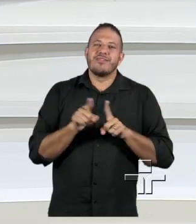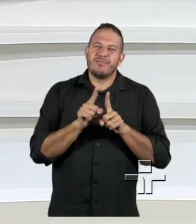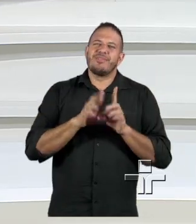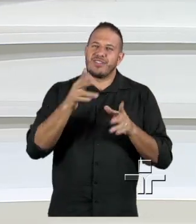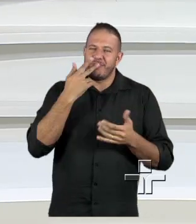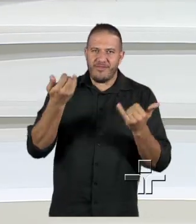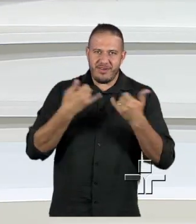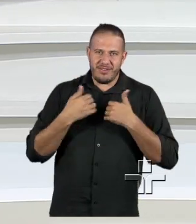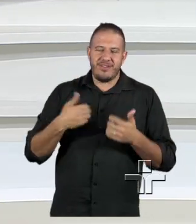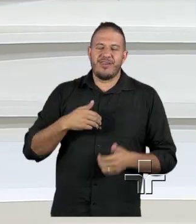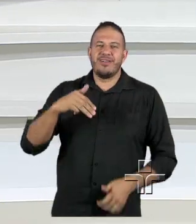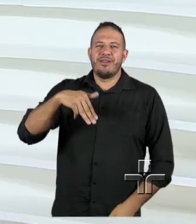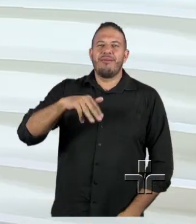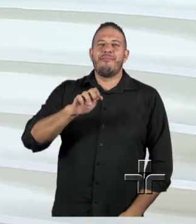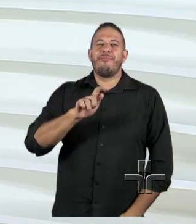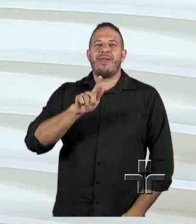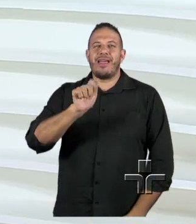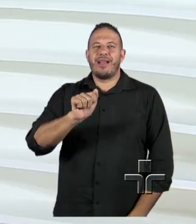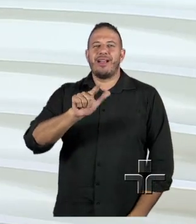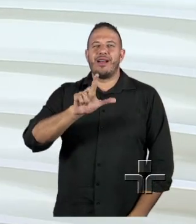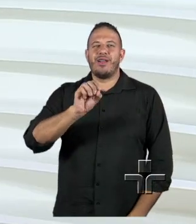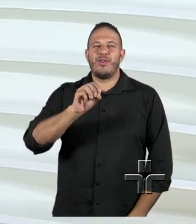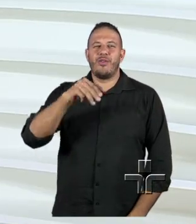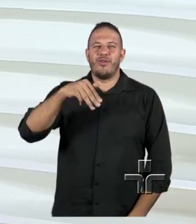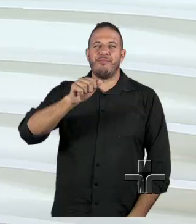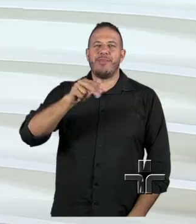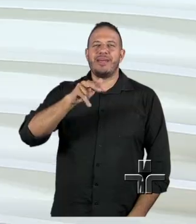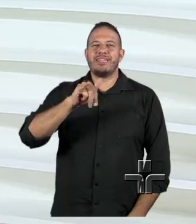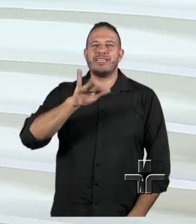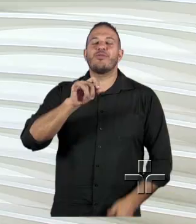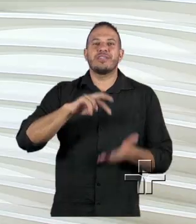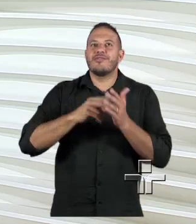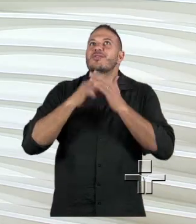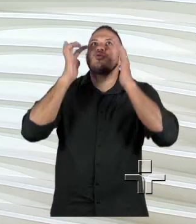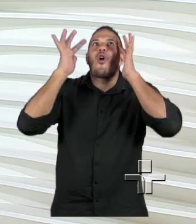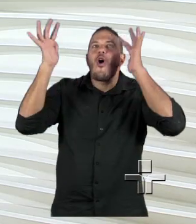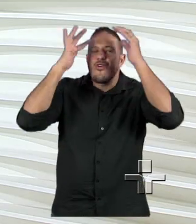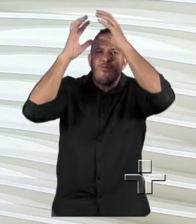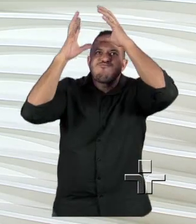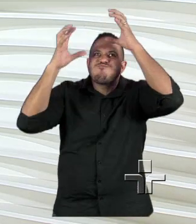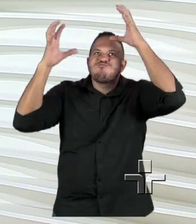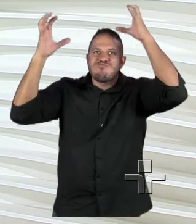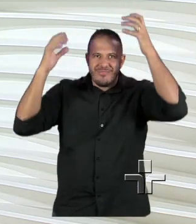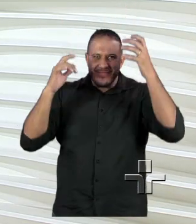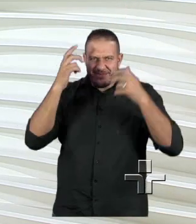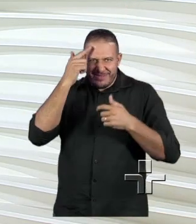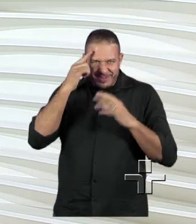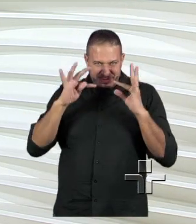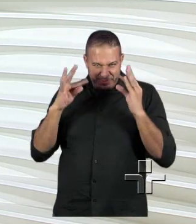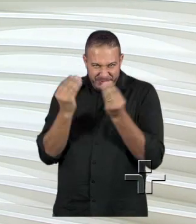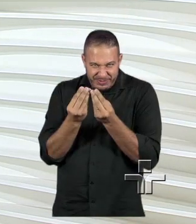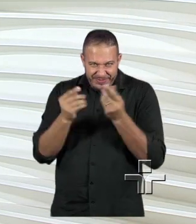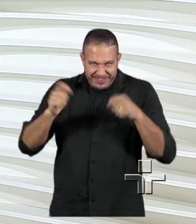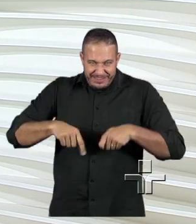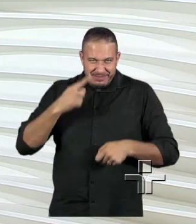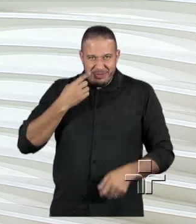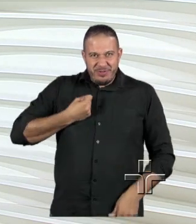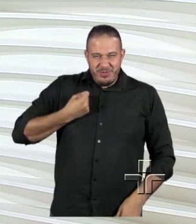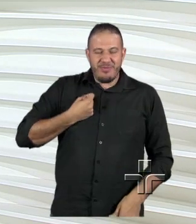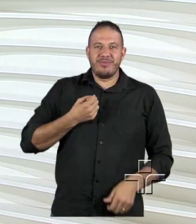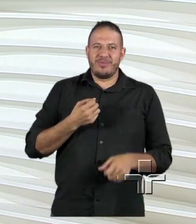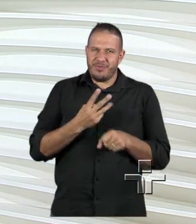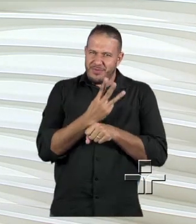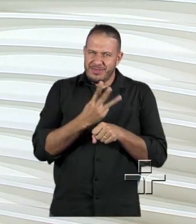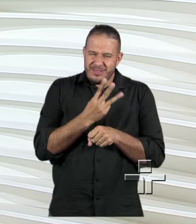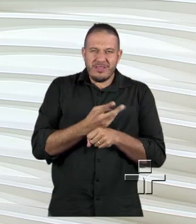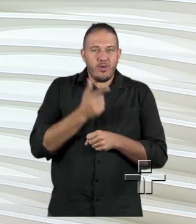de megalomaníaco, de querer sonhar muito grande? O conselho lida bem com todas as expansões, todos os números são grandes, né? Um WhatsApp reúne